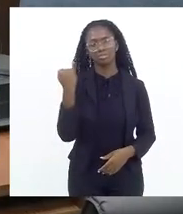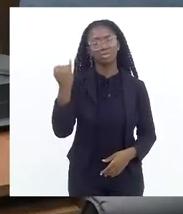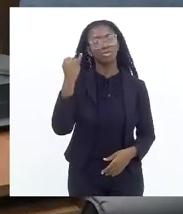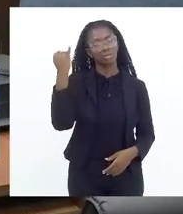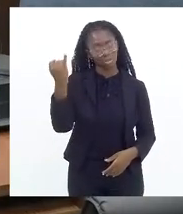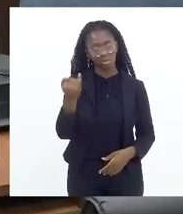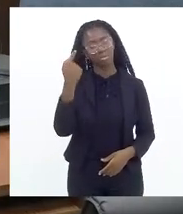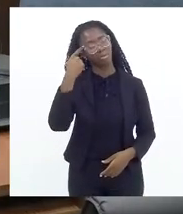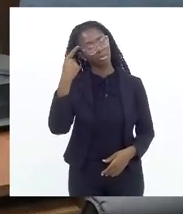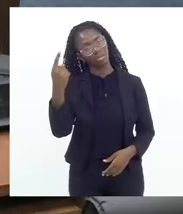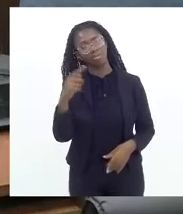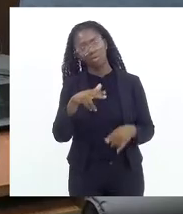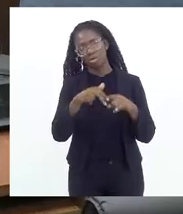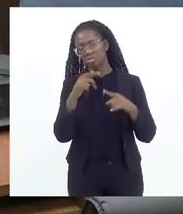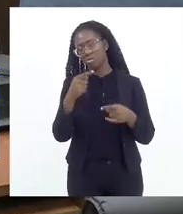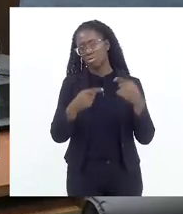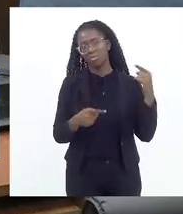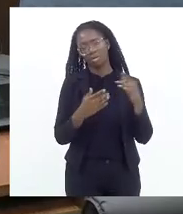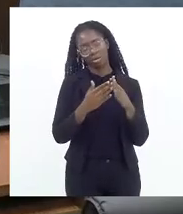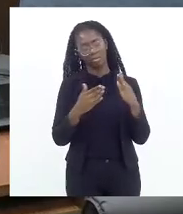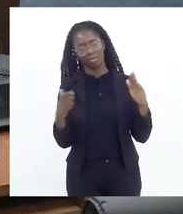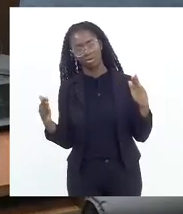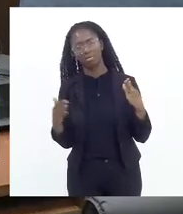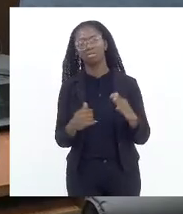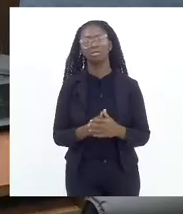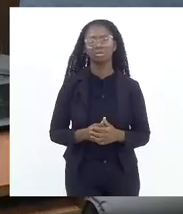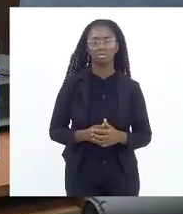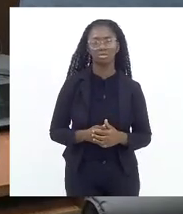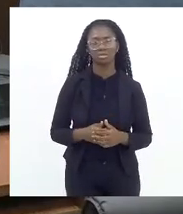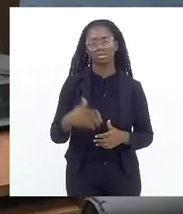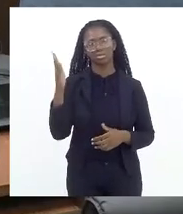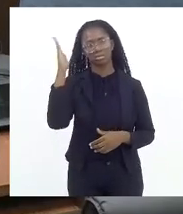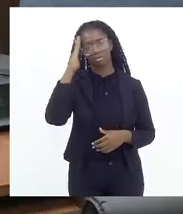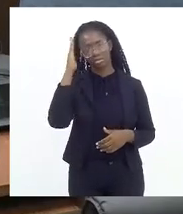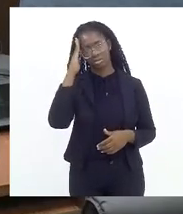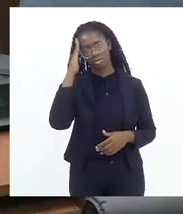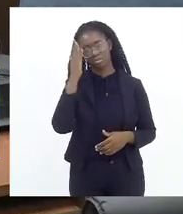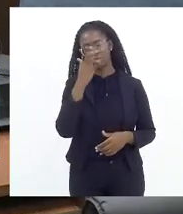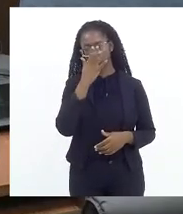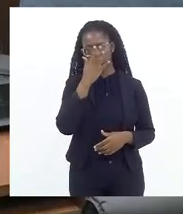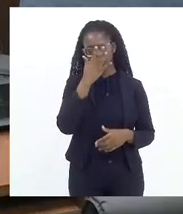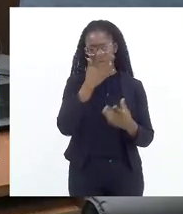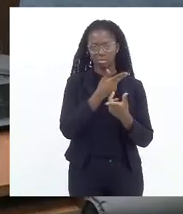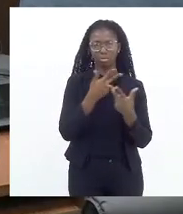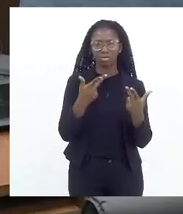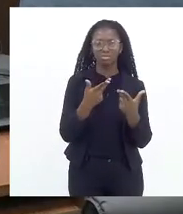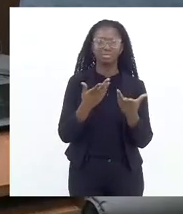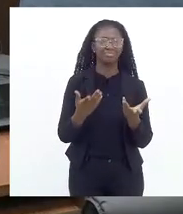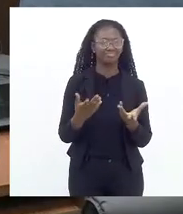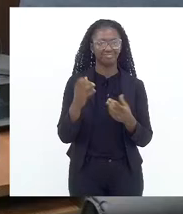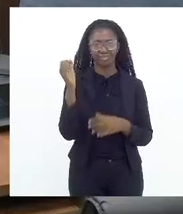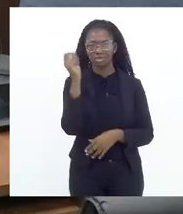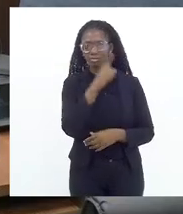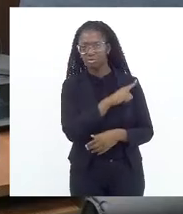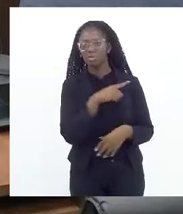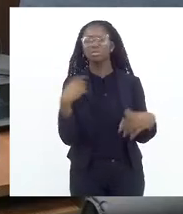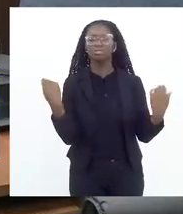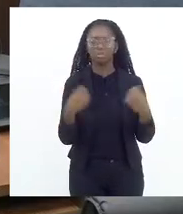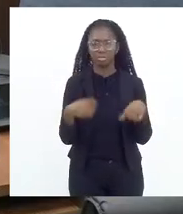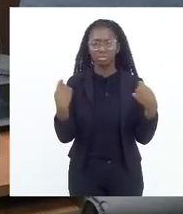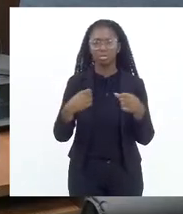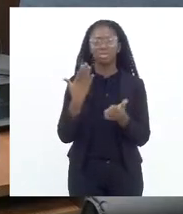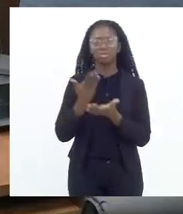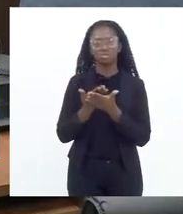inoportuno. Para mim, a meu ver, uma questão extremamente delicada, que ainda carece de